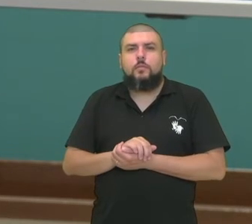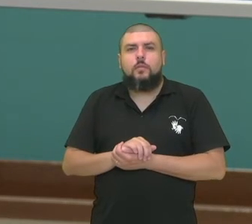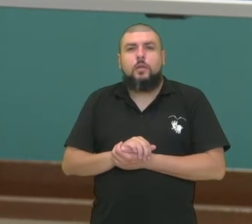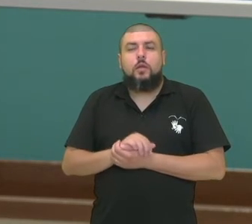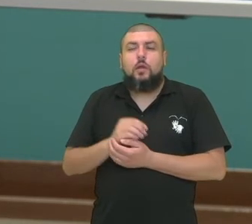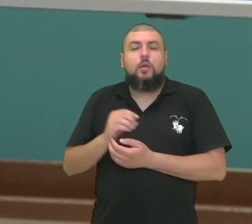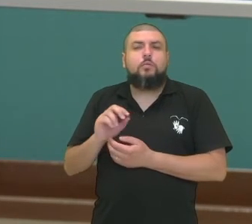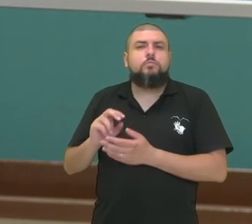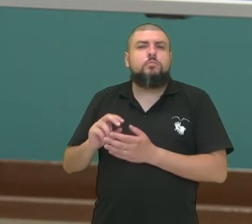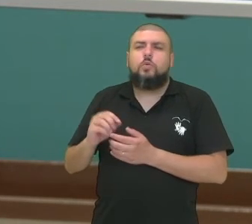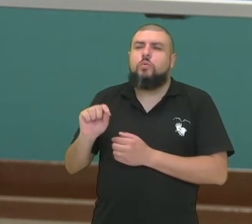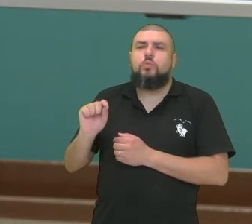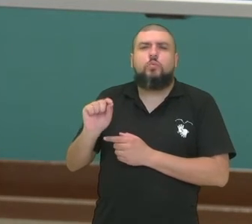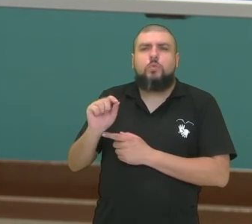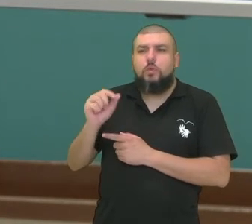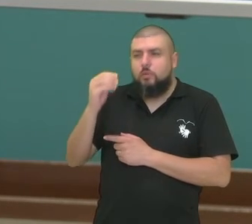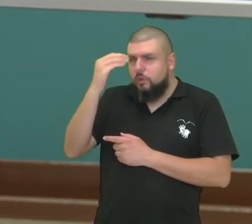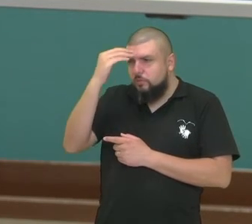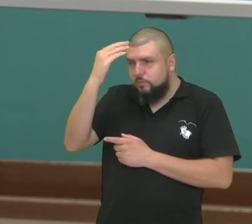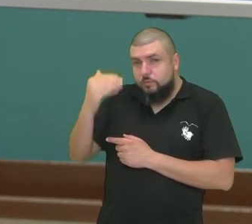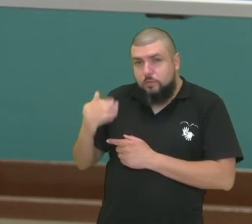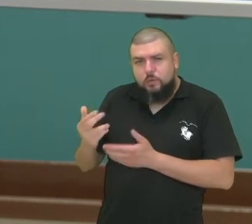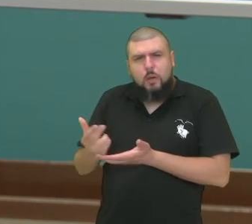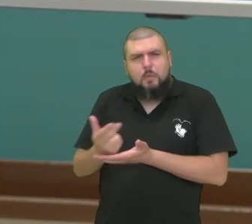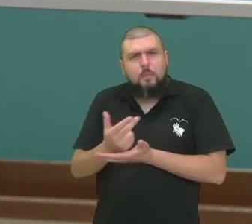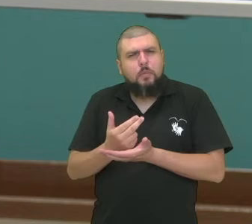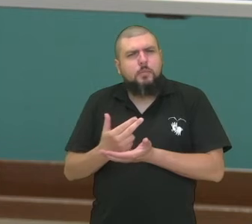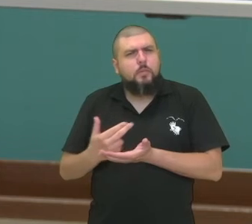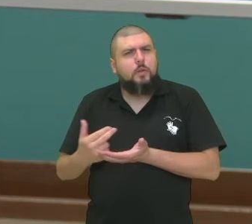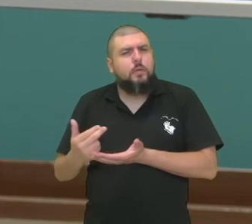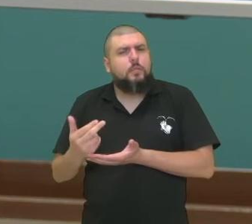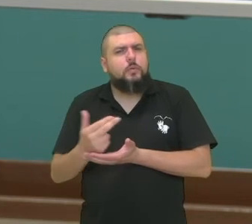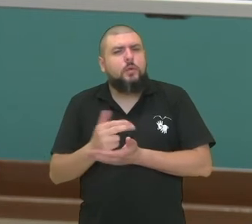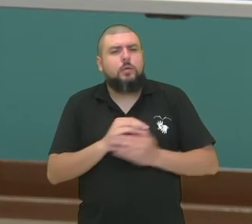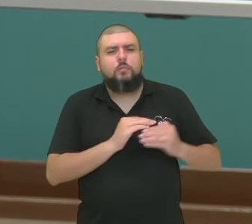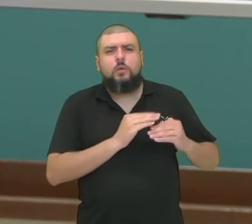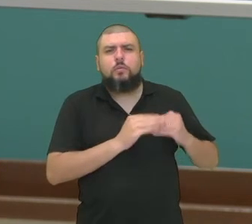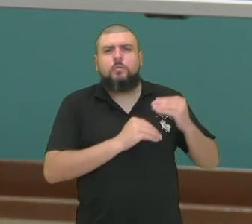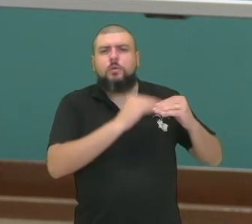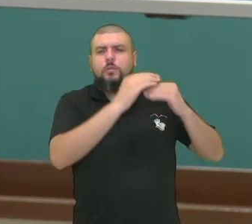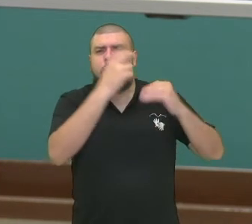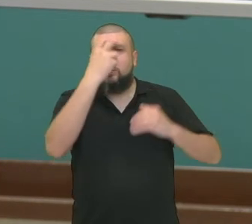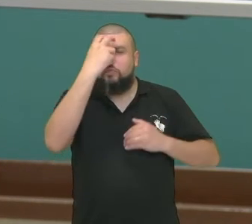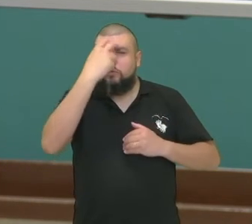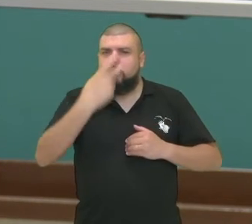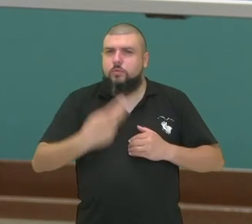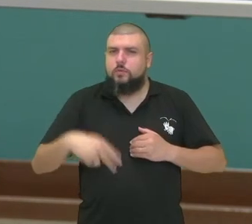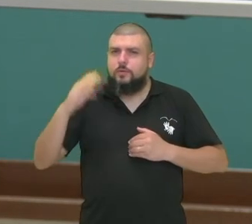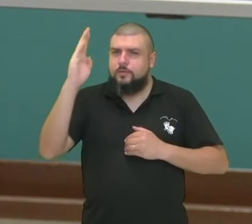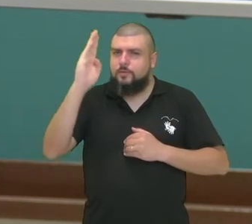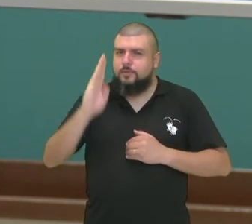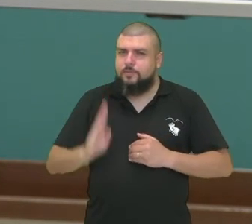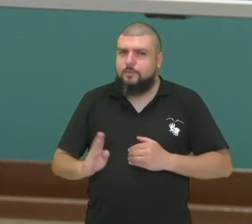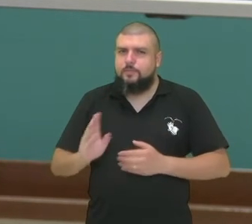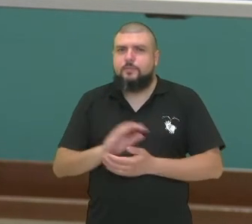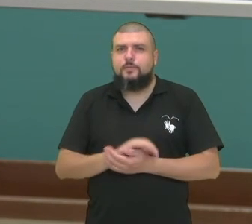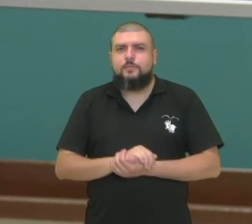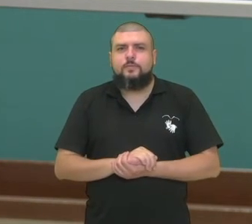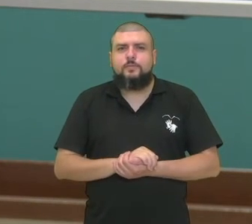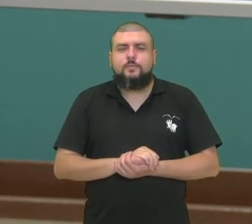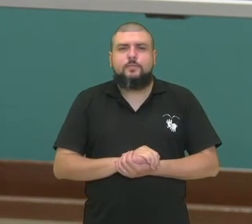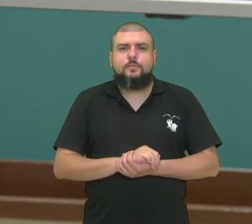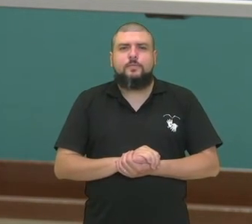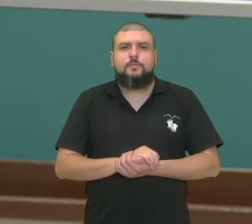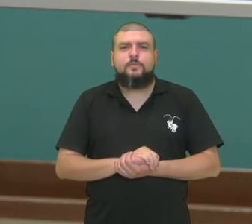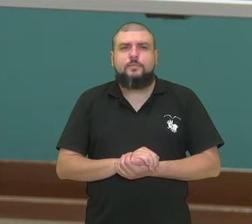de reconhecer as contribuições à cultura do Brasil. Então, para você que não conhecia, a Laerte está aí.